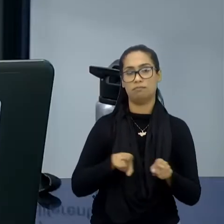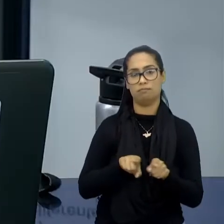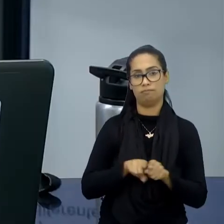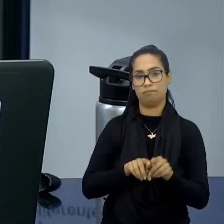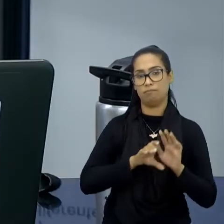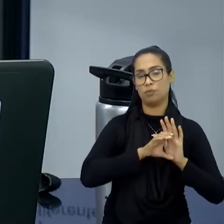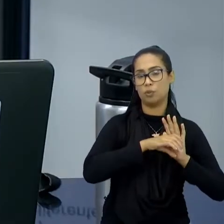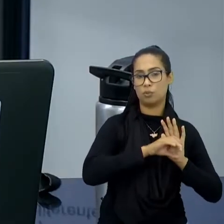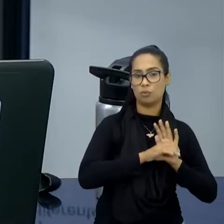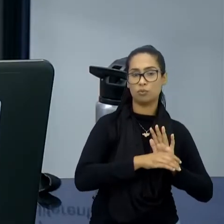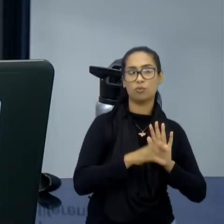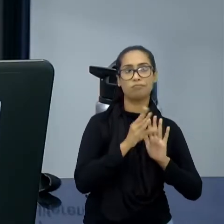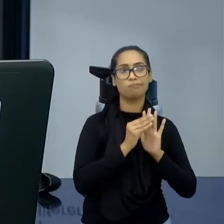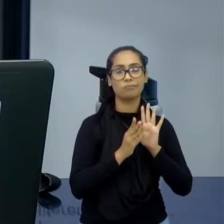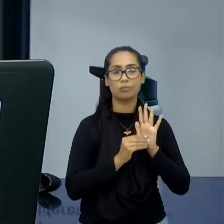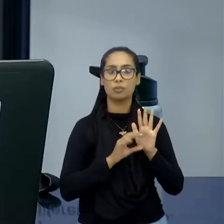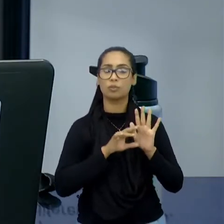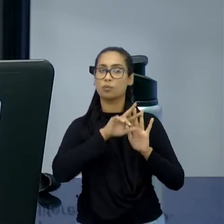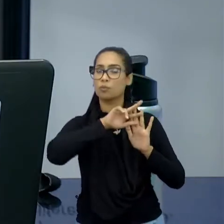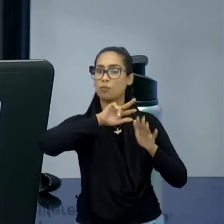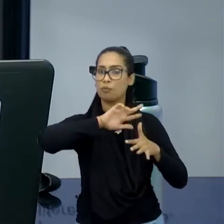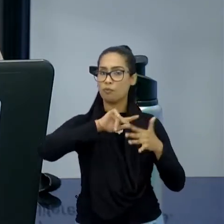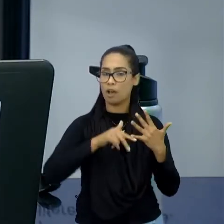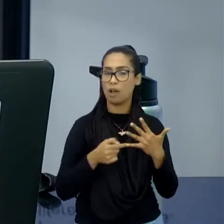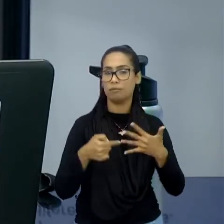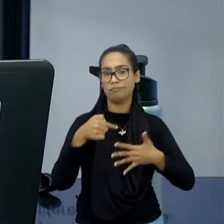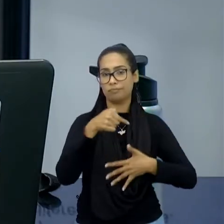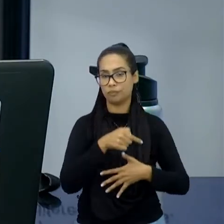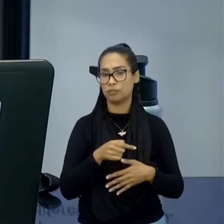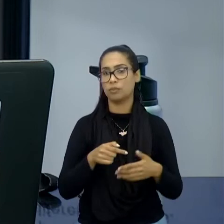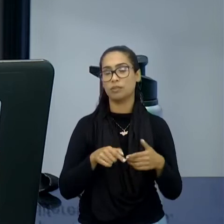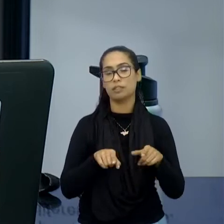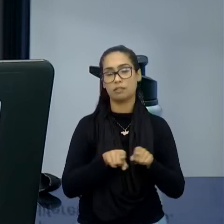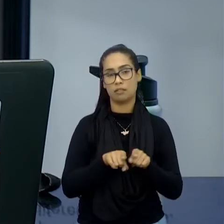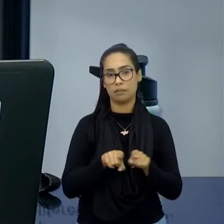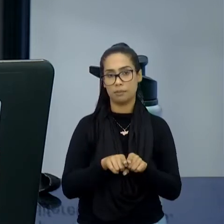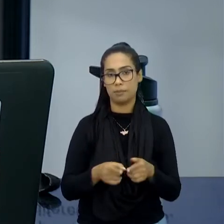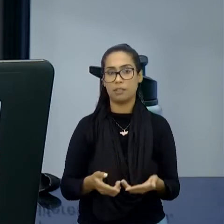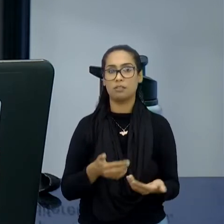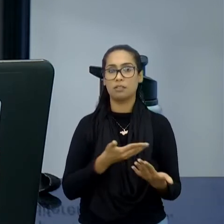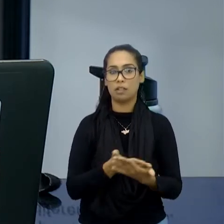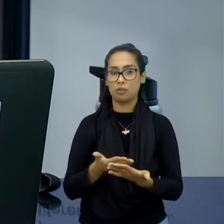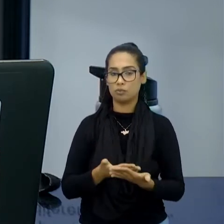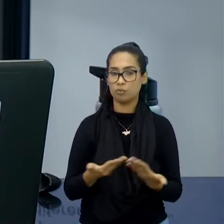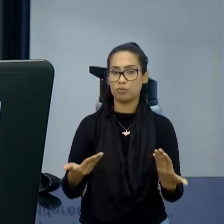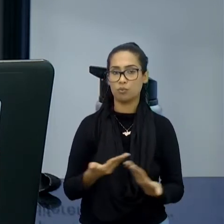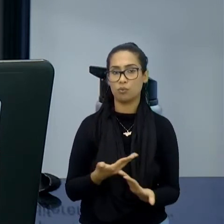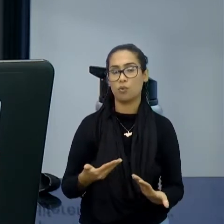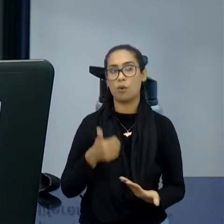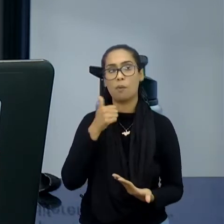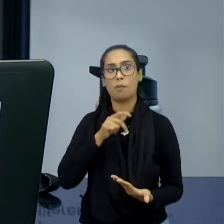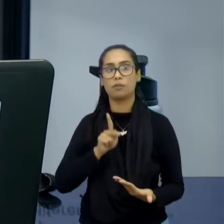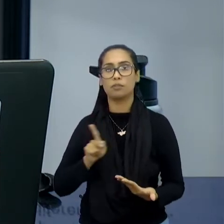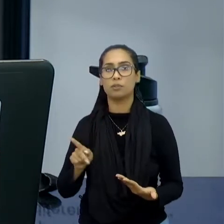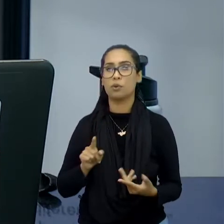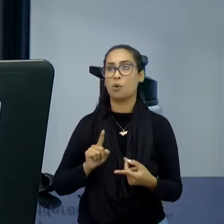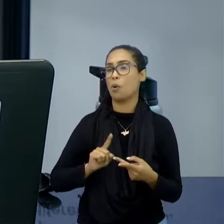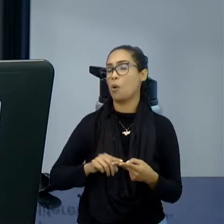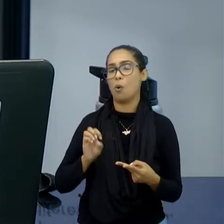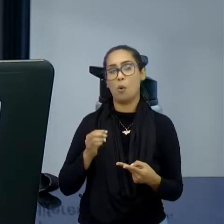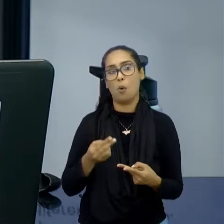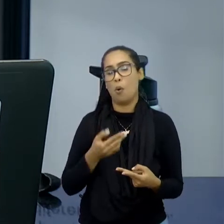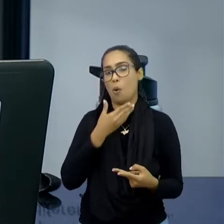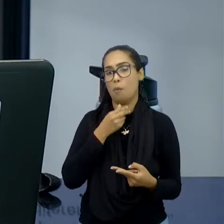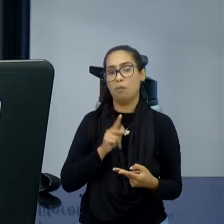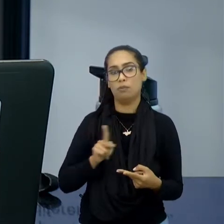ao longo do componente, com o auxílio desta aula e das aulas de vocês com o professor ou professora de Ciência, Tecnologia